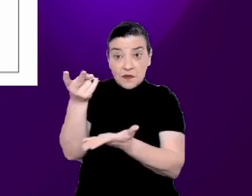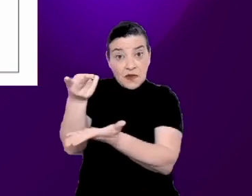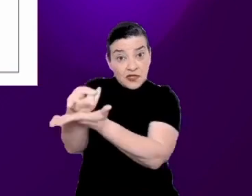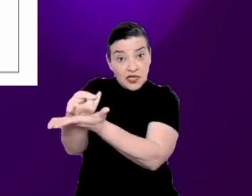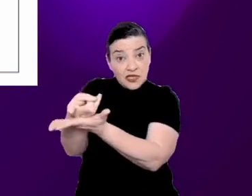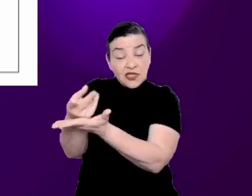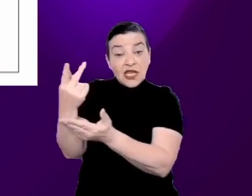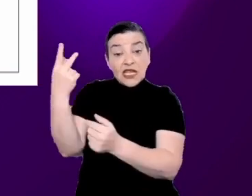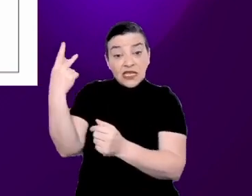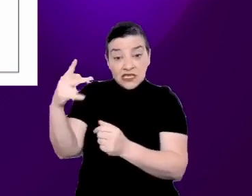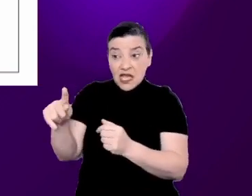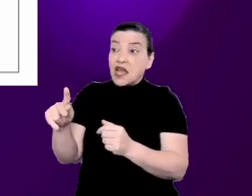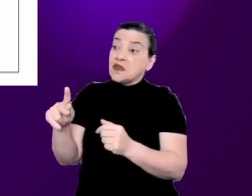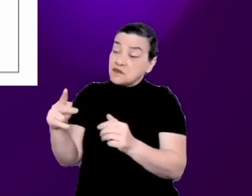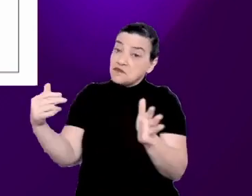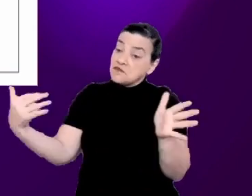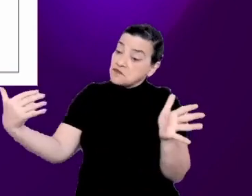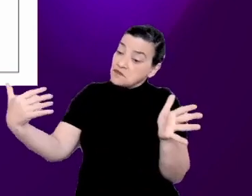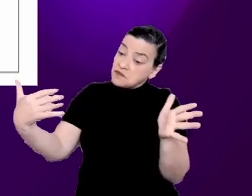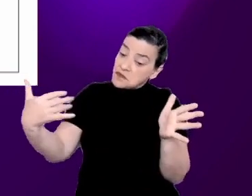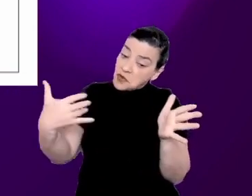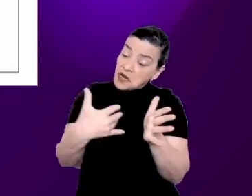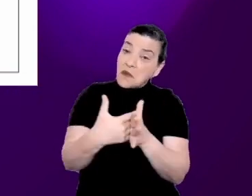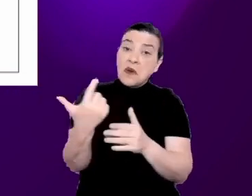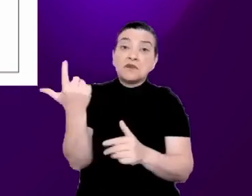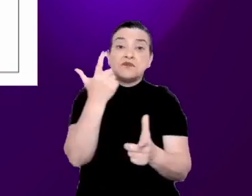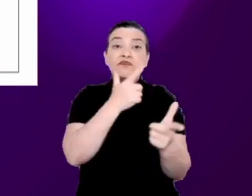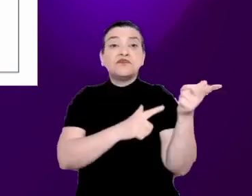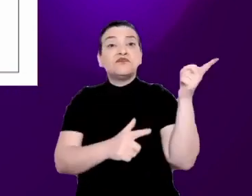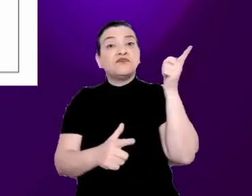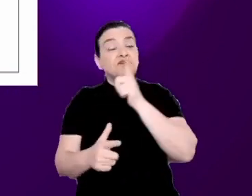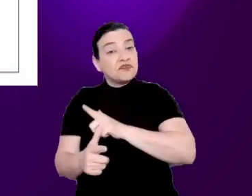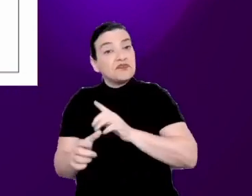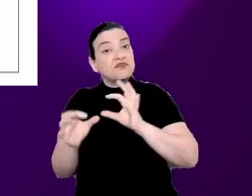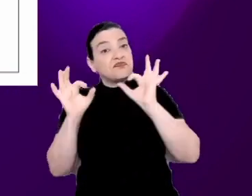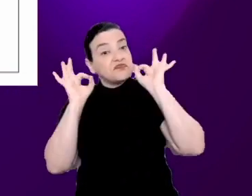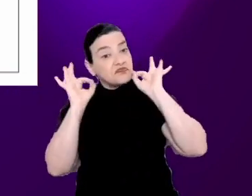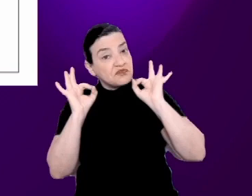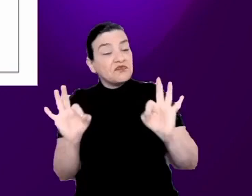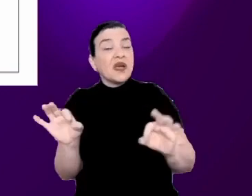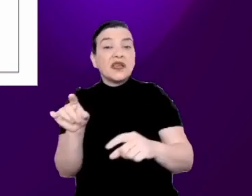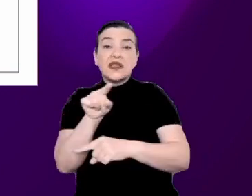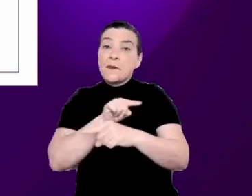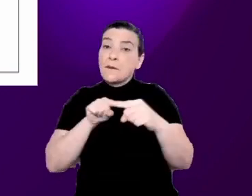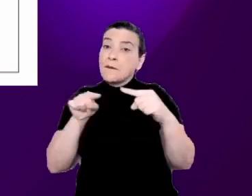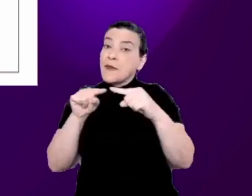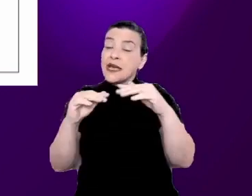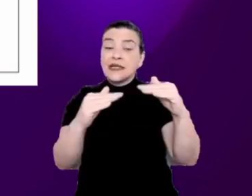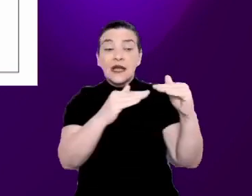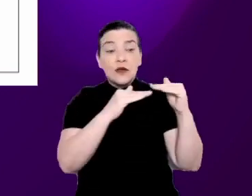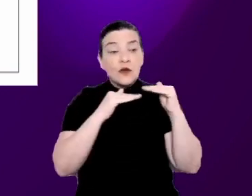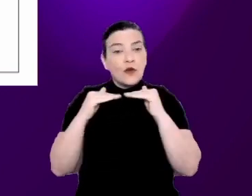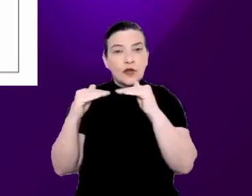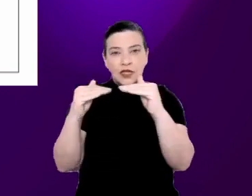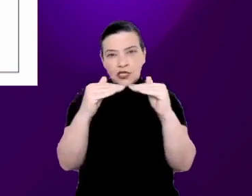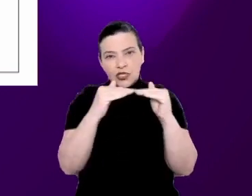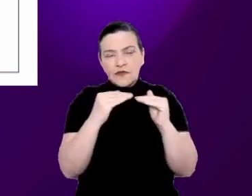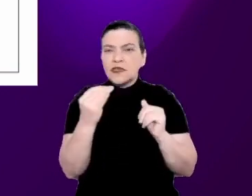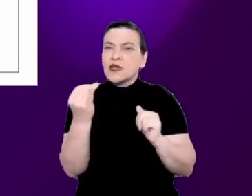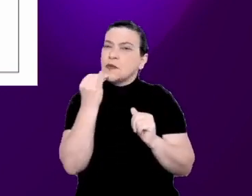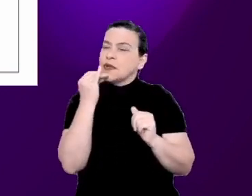metas dentro do esperado, o que demonstra uma grande assertividade, né, na meta consensuada. Então, não foram subestimadas, nem